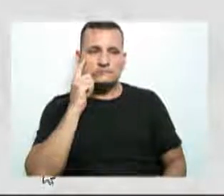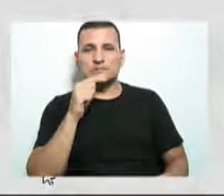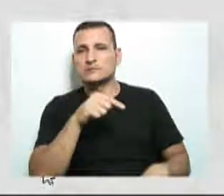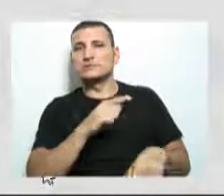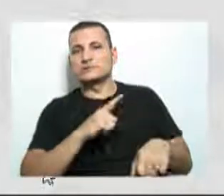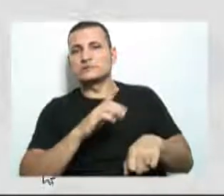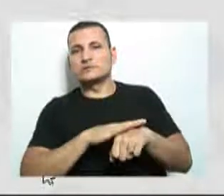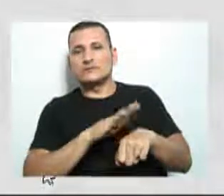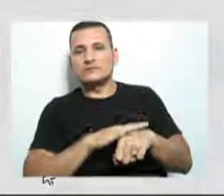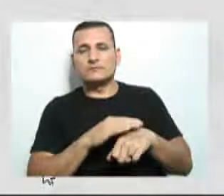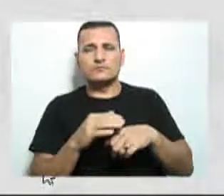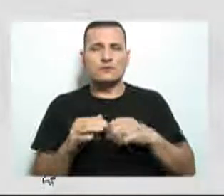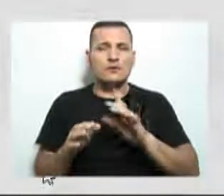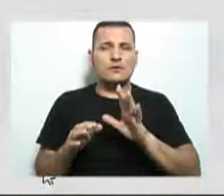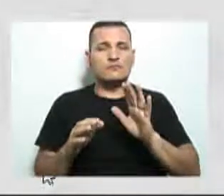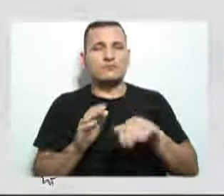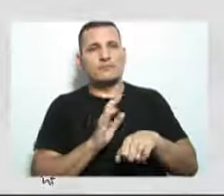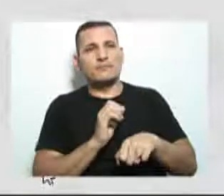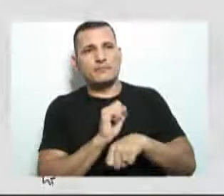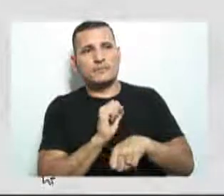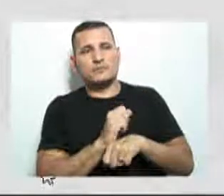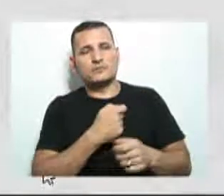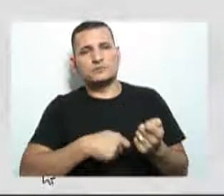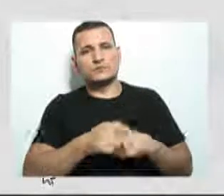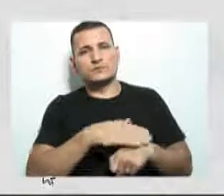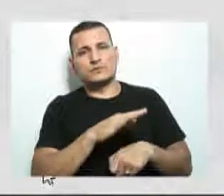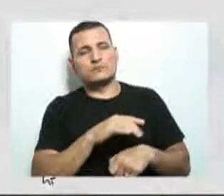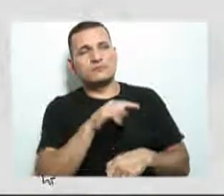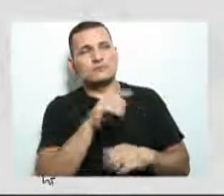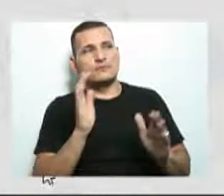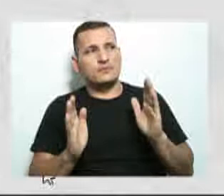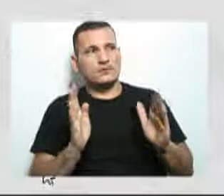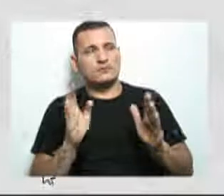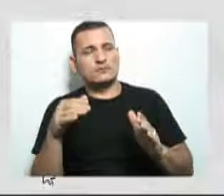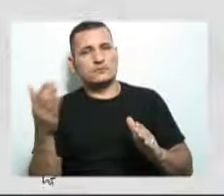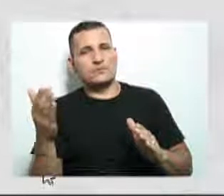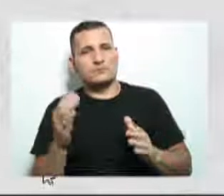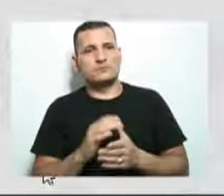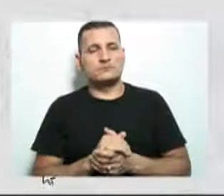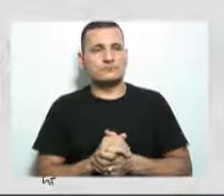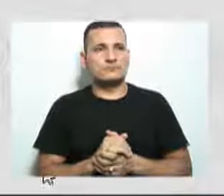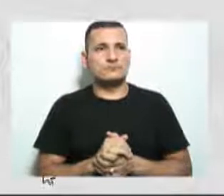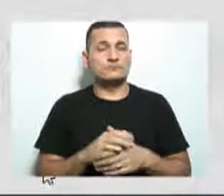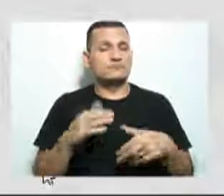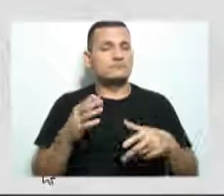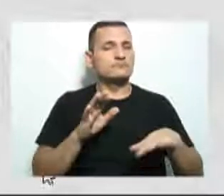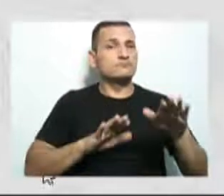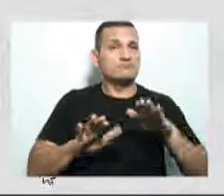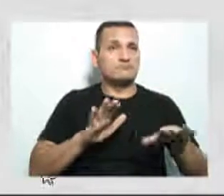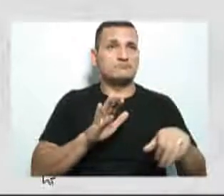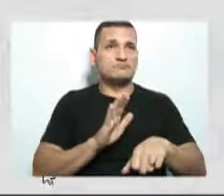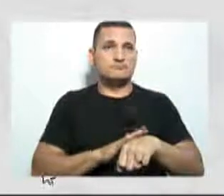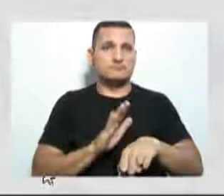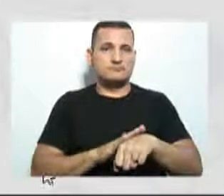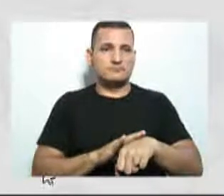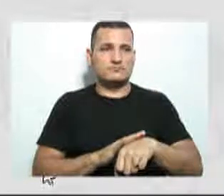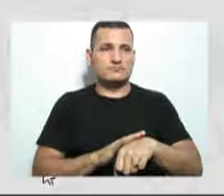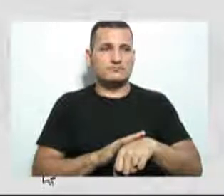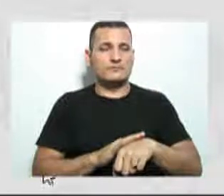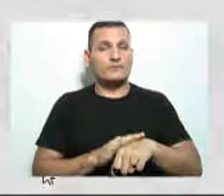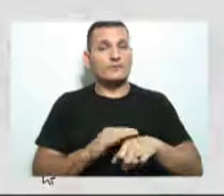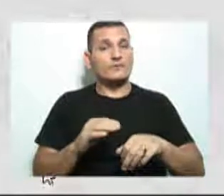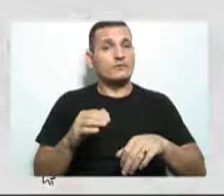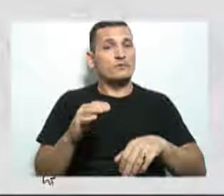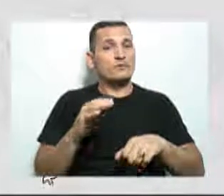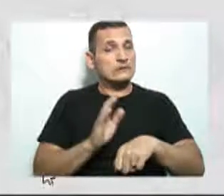né? Não, então peraí, vamos negociar um pouquinho mais. Qual o prazo que o senhor quer? Tá vendo? Então tome muito cuidado com relação ao tempo. O tempo interfere